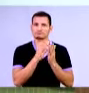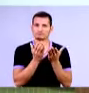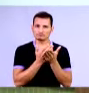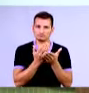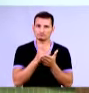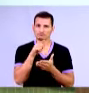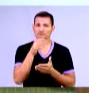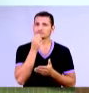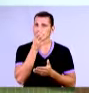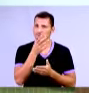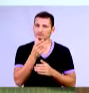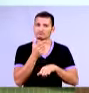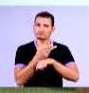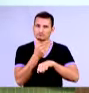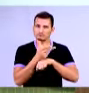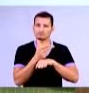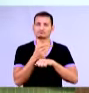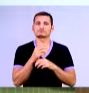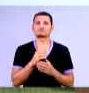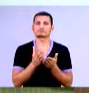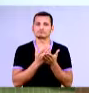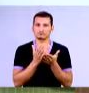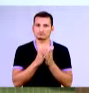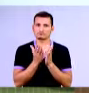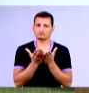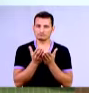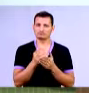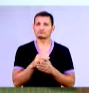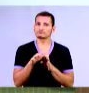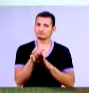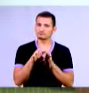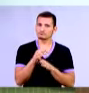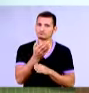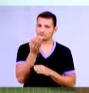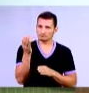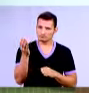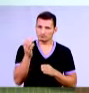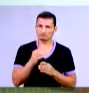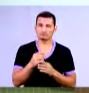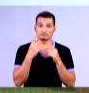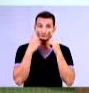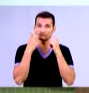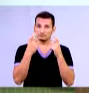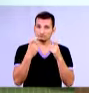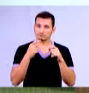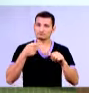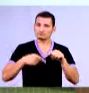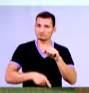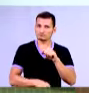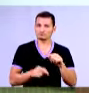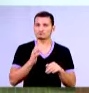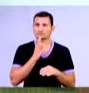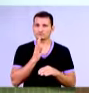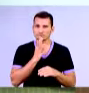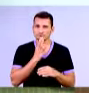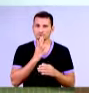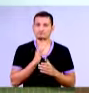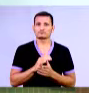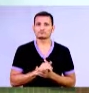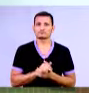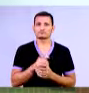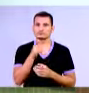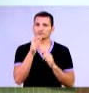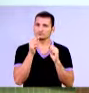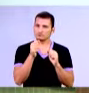sobre multimídia, então fica a dica para você que está interessado em aprofundar os conhecimentos.